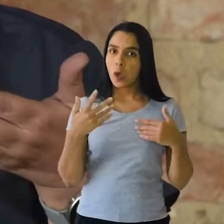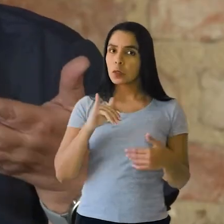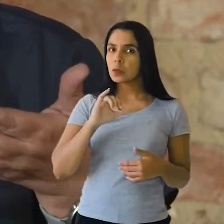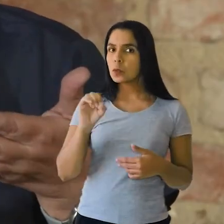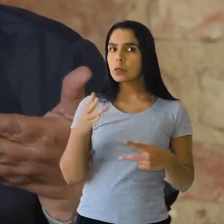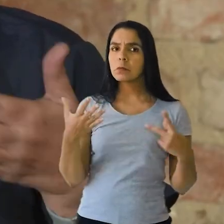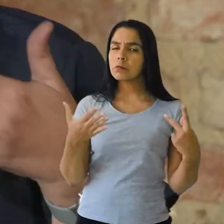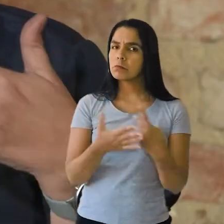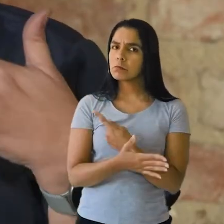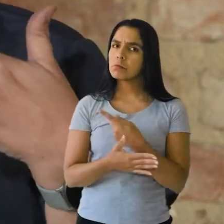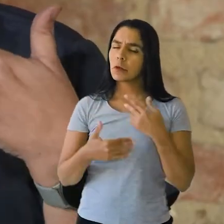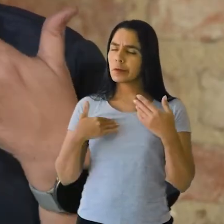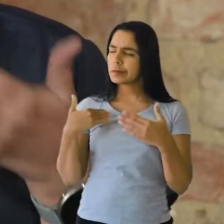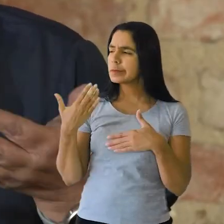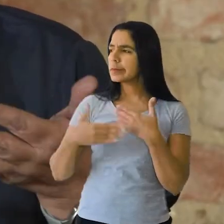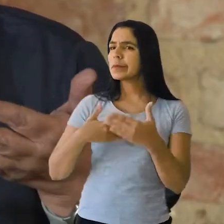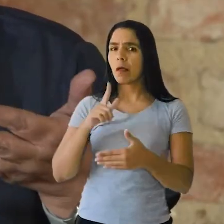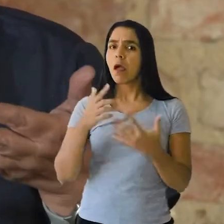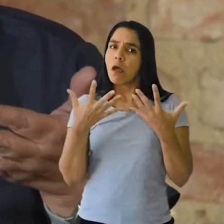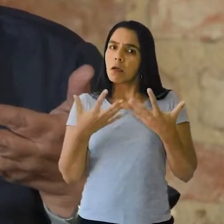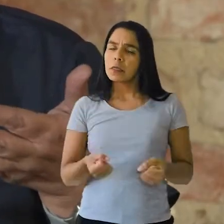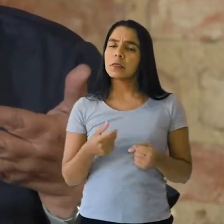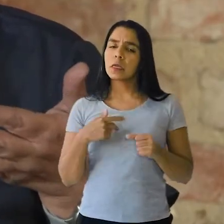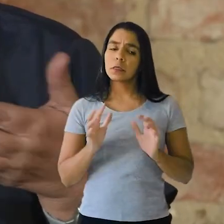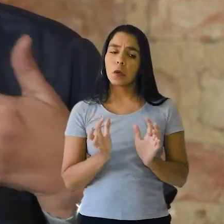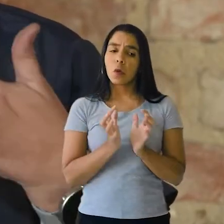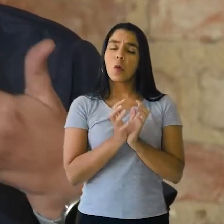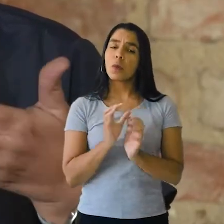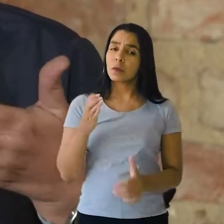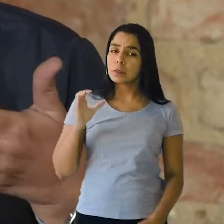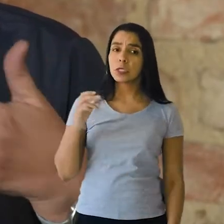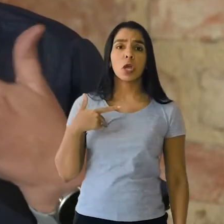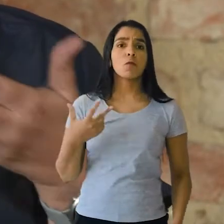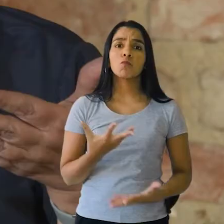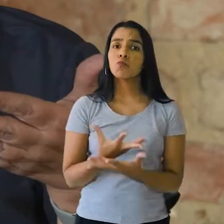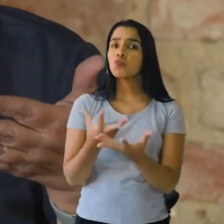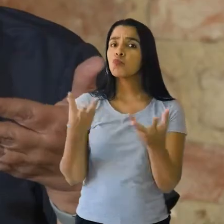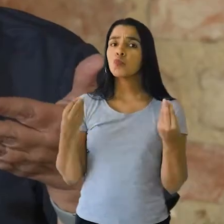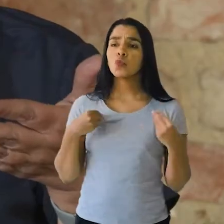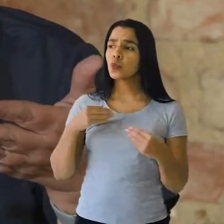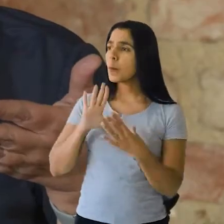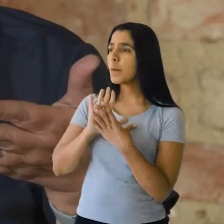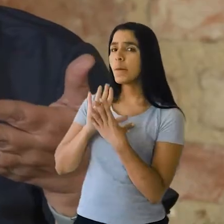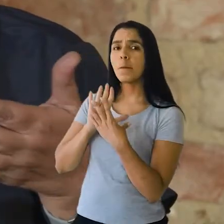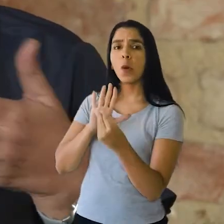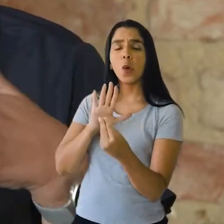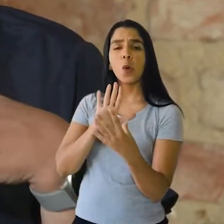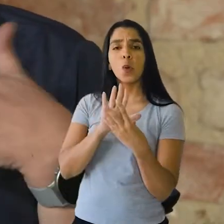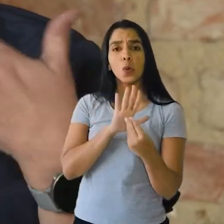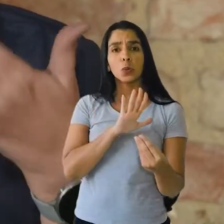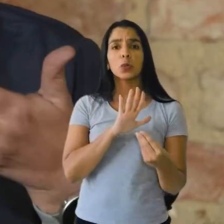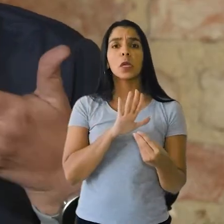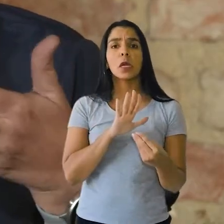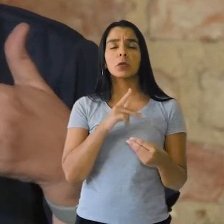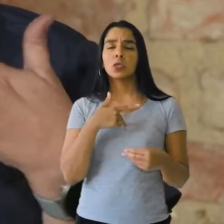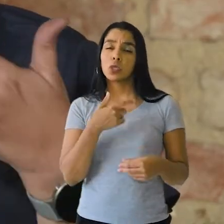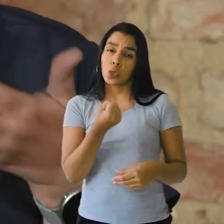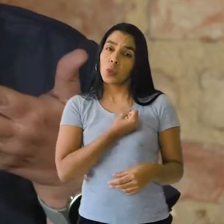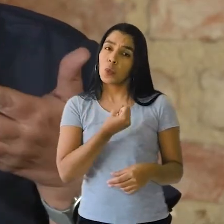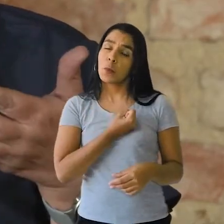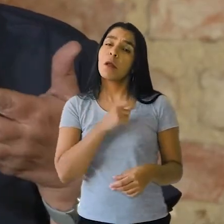que a ocorrência desses eventos passa a ser aceita na comunidade científica,